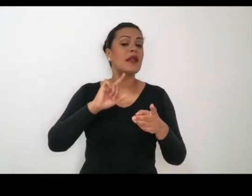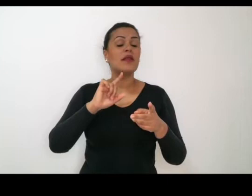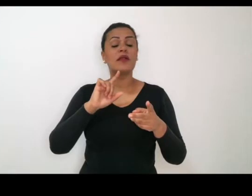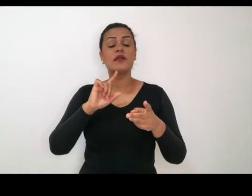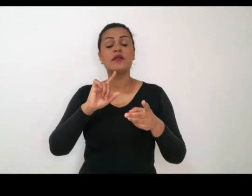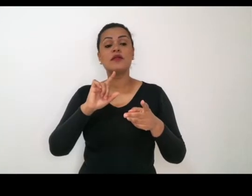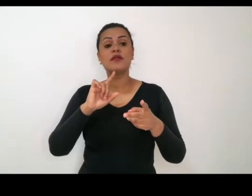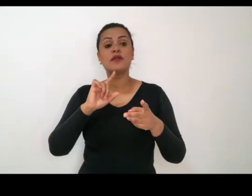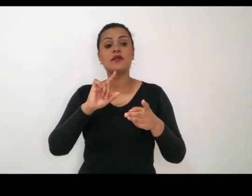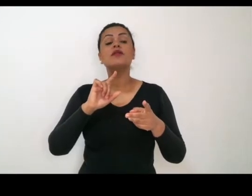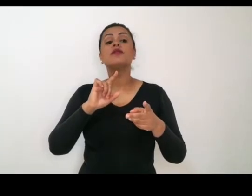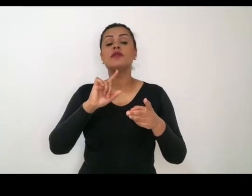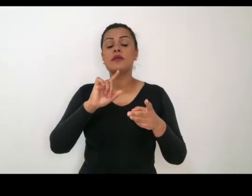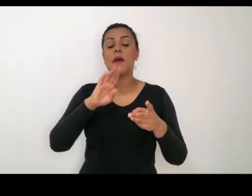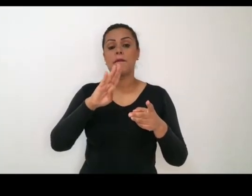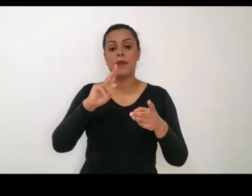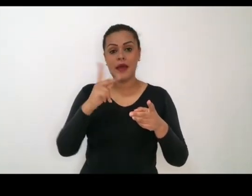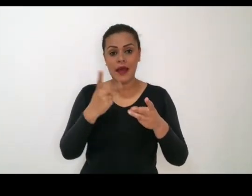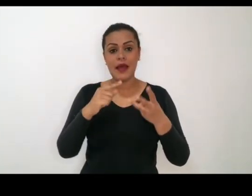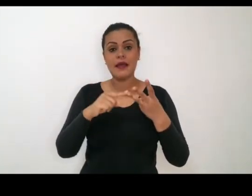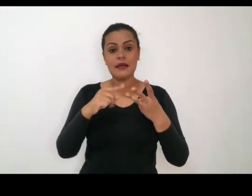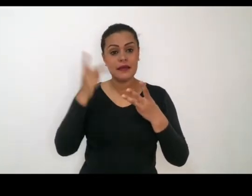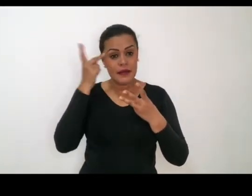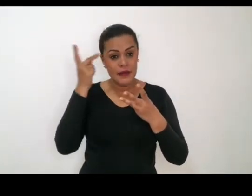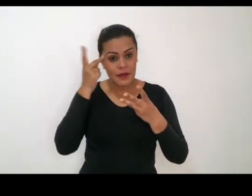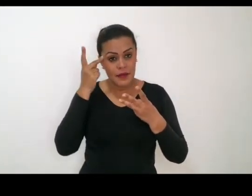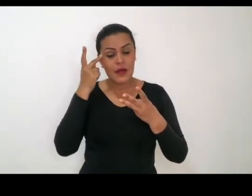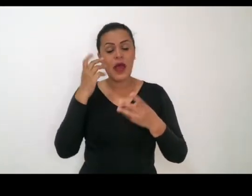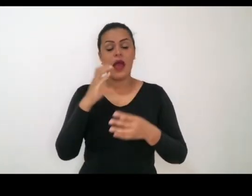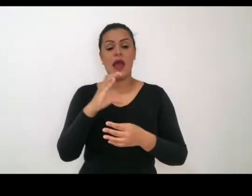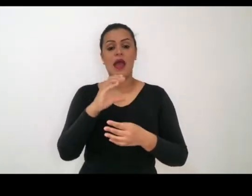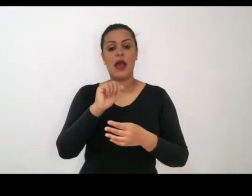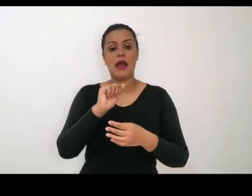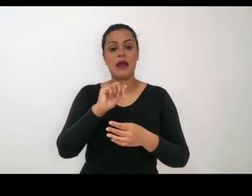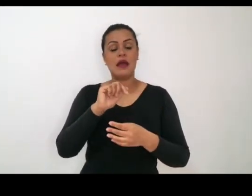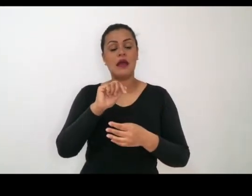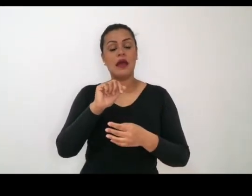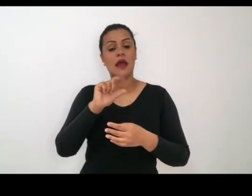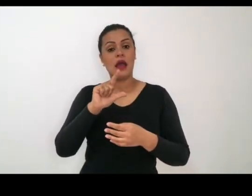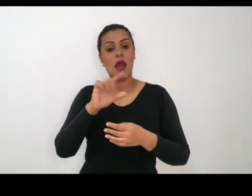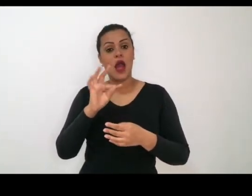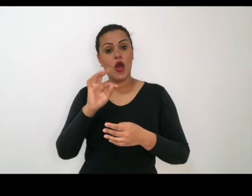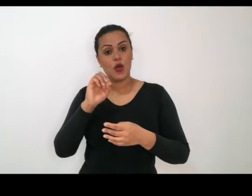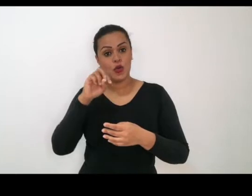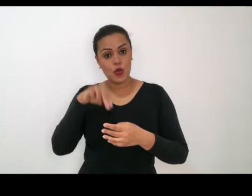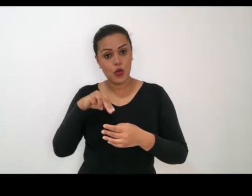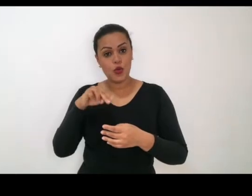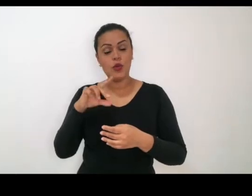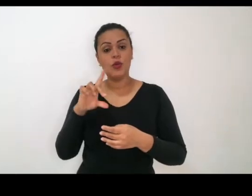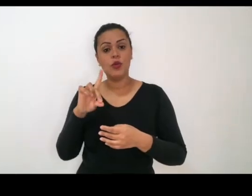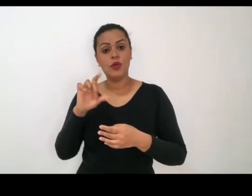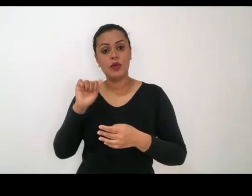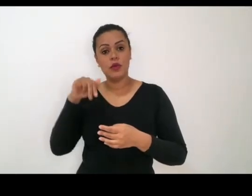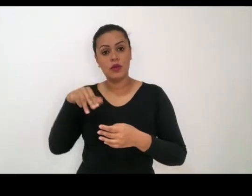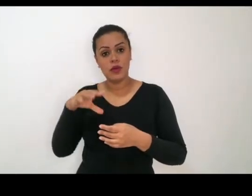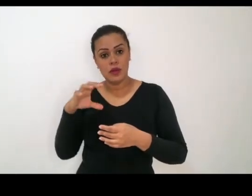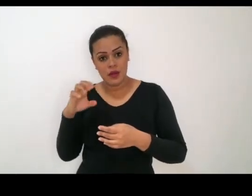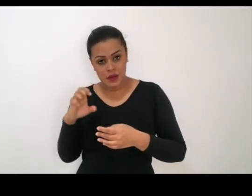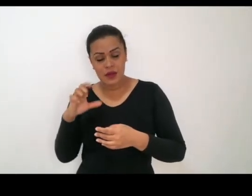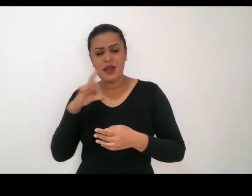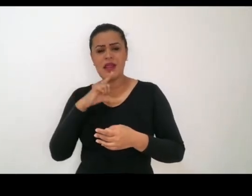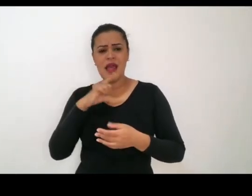era Carlton Dance. E o Carlton Dance tinha uma mostra paralela de vídeos ali. Tinha muita videodança. E é interessante